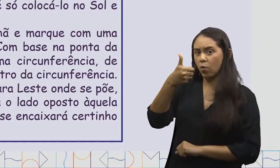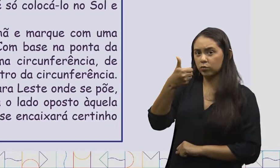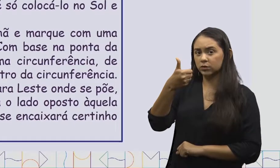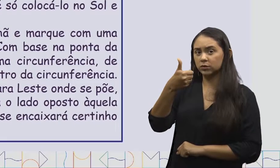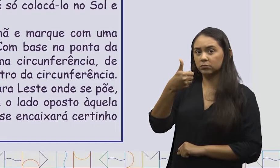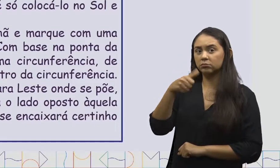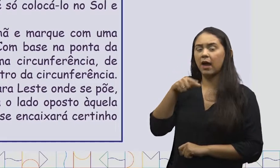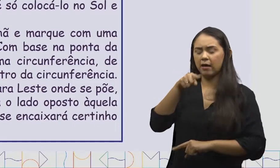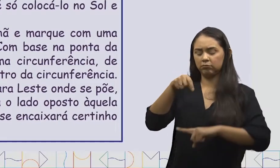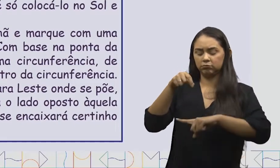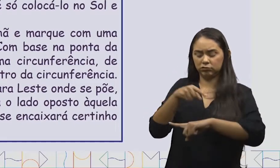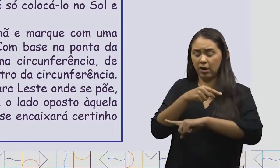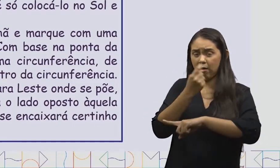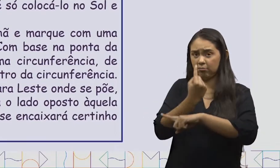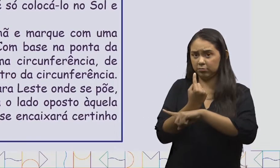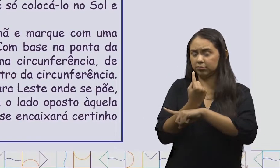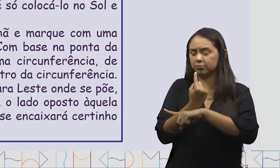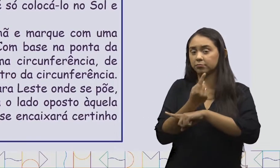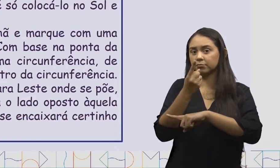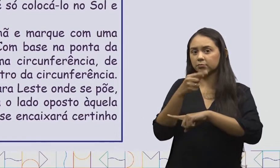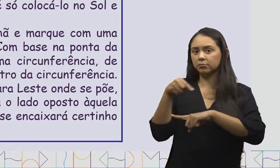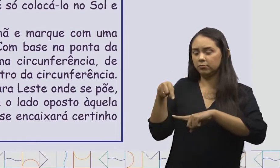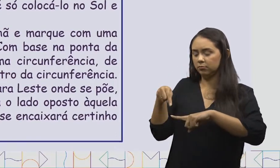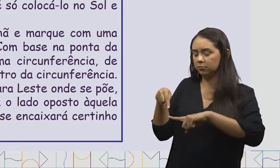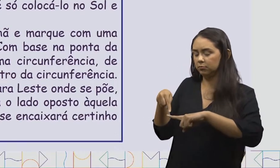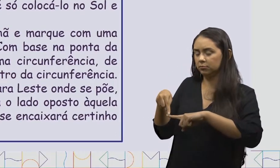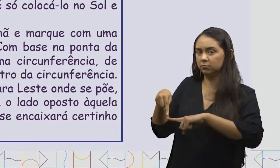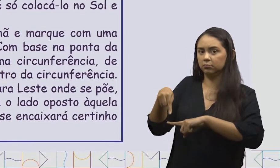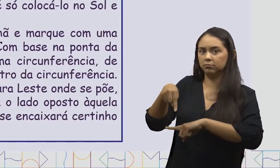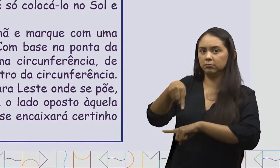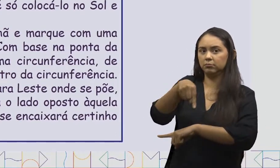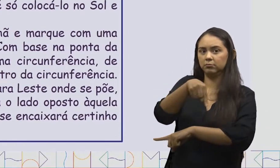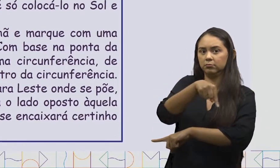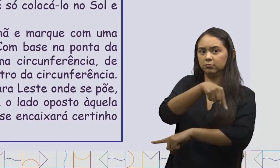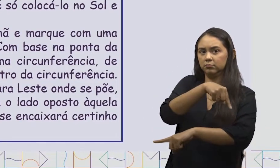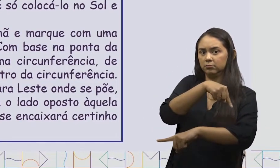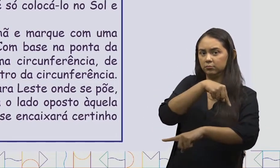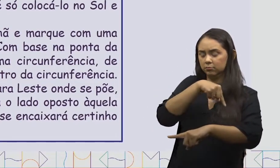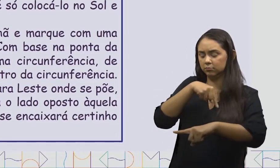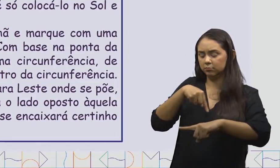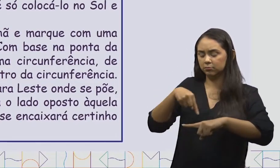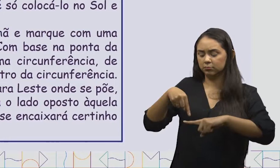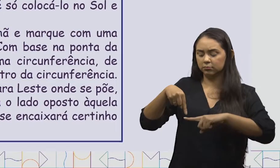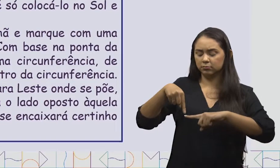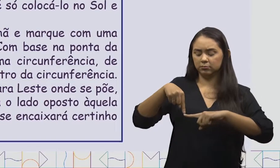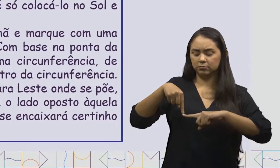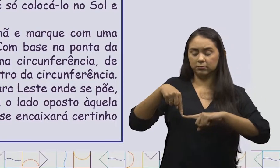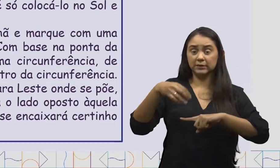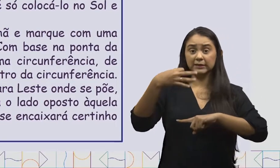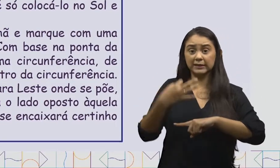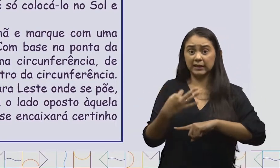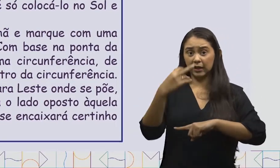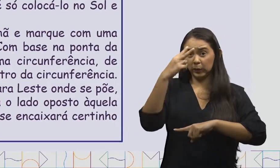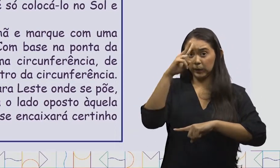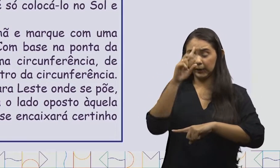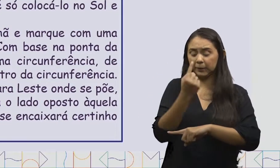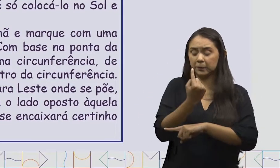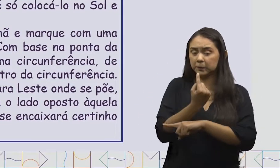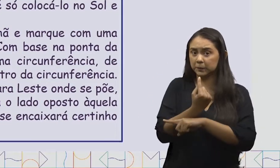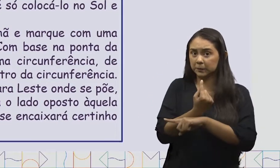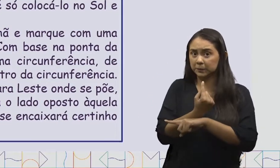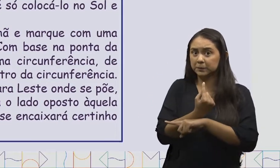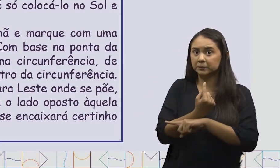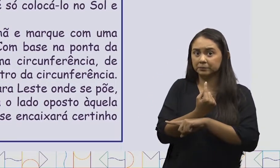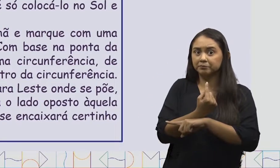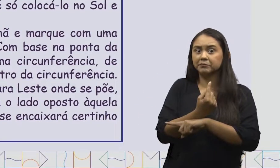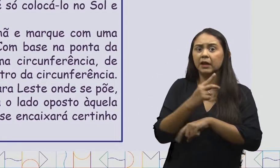uma circunferência, de modo que o palito de churrasco fique bem ao centro da circunferência. A